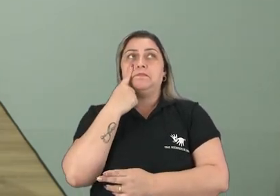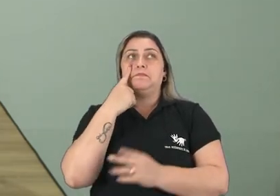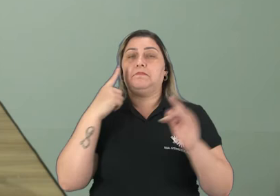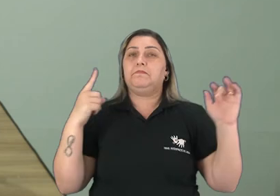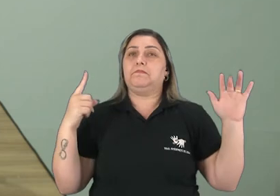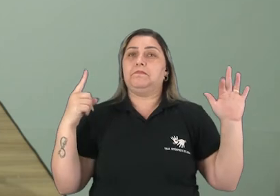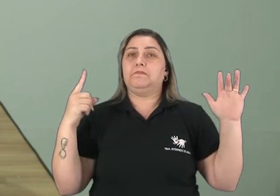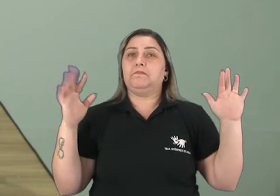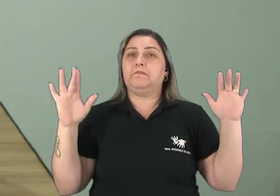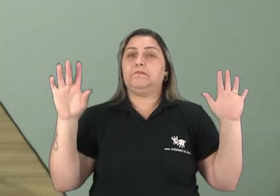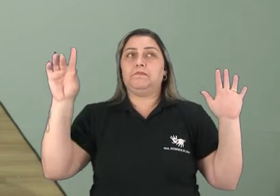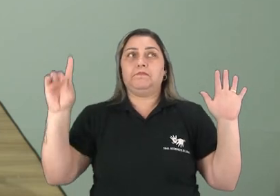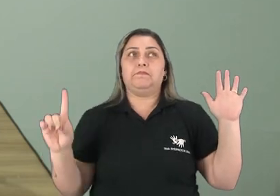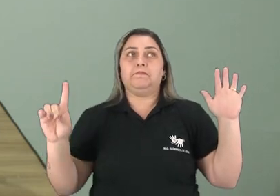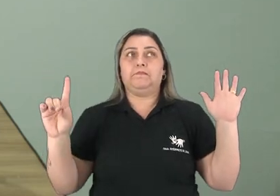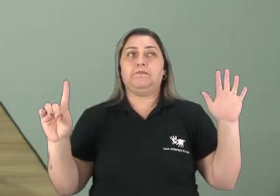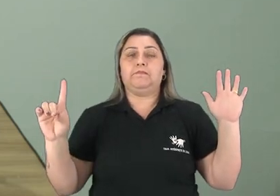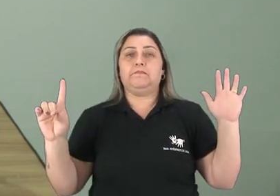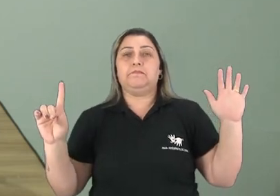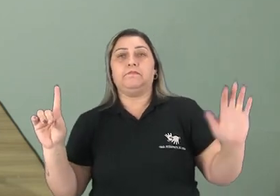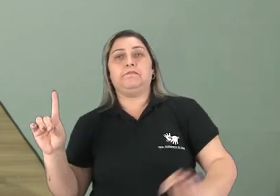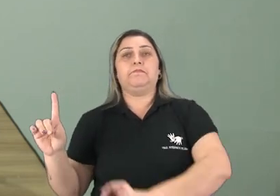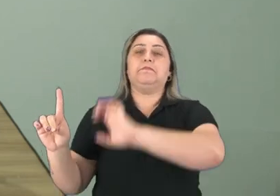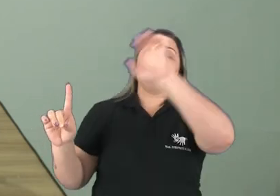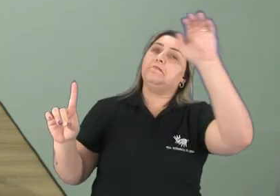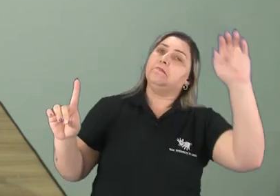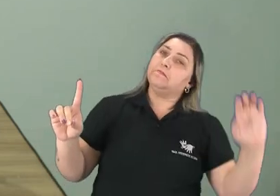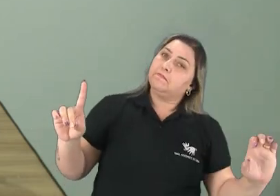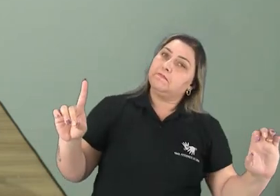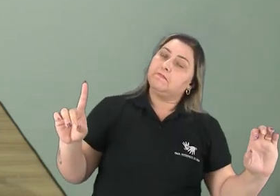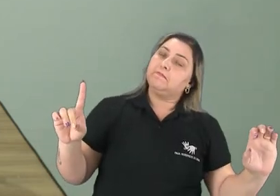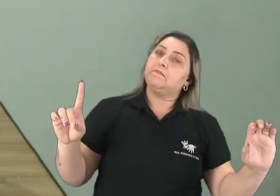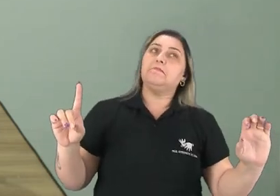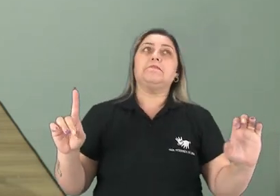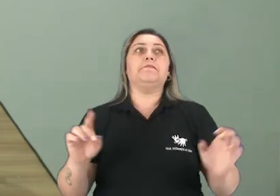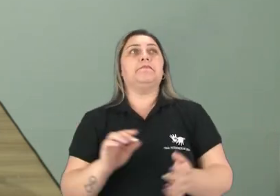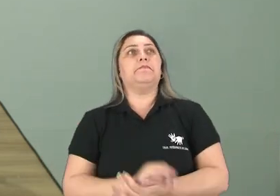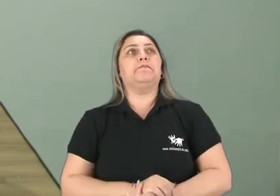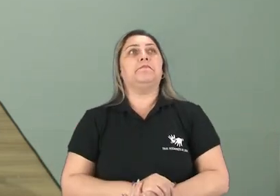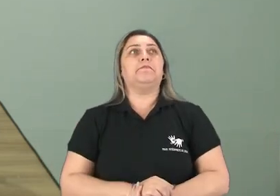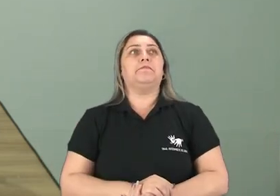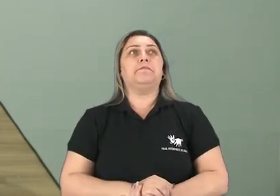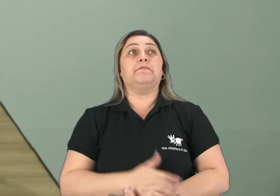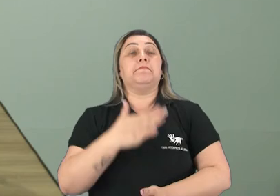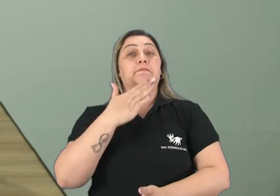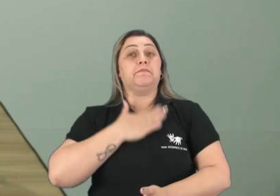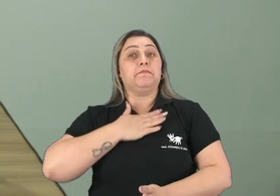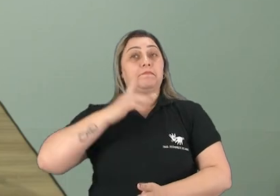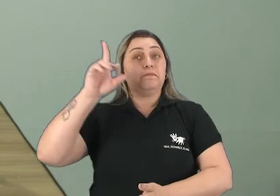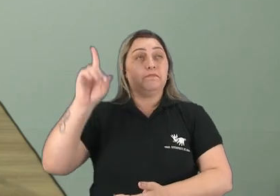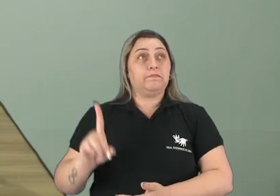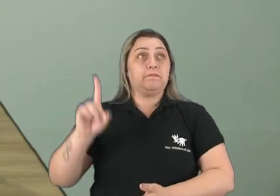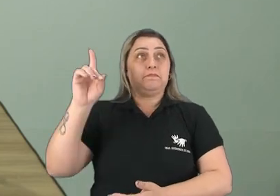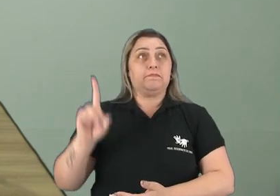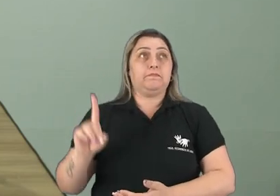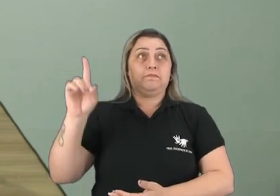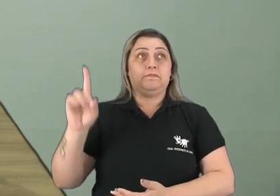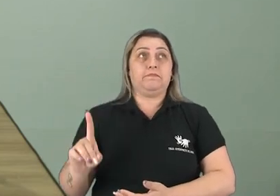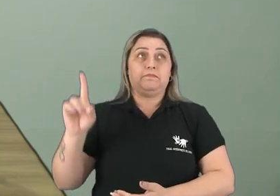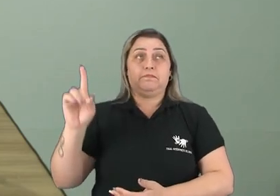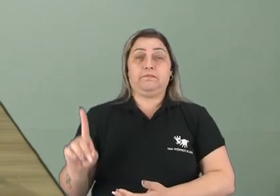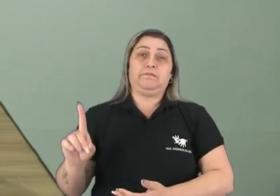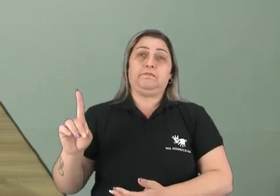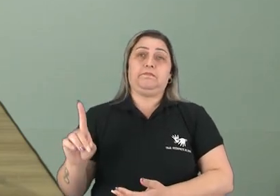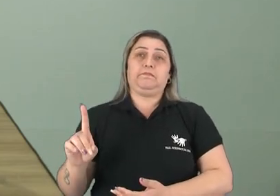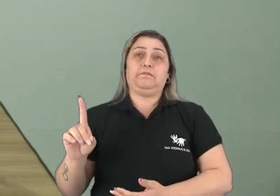mão direita dele está para outro lado, está em outro sentido. A minha mão direita está para este lado